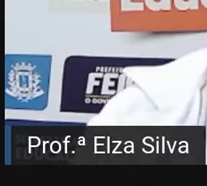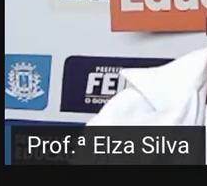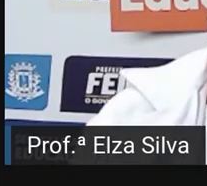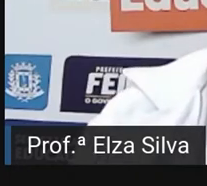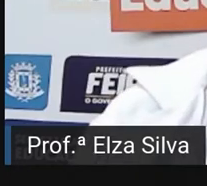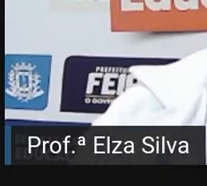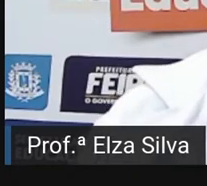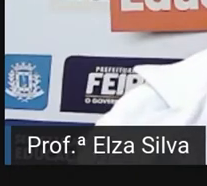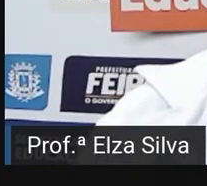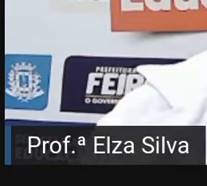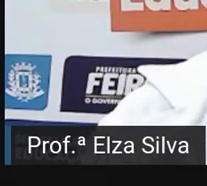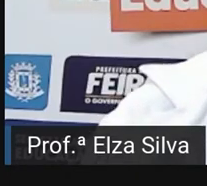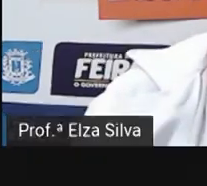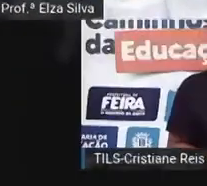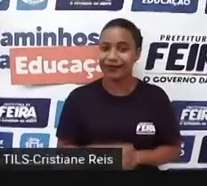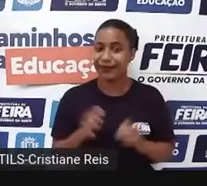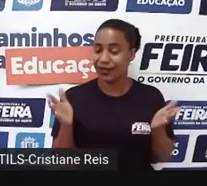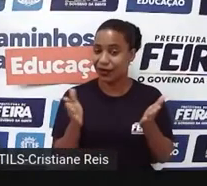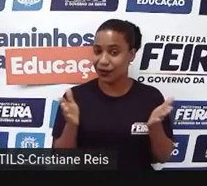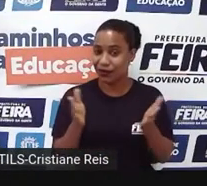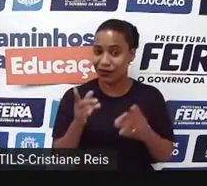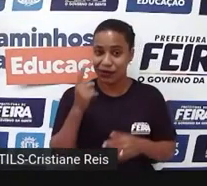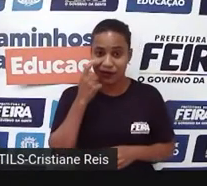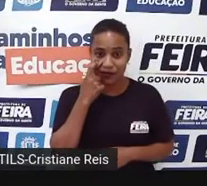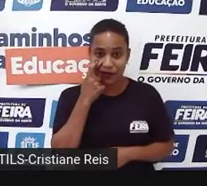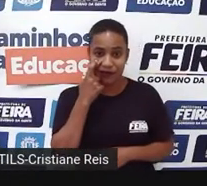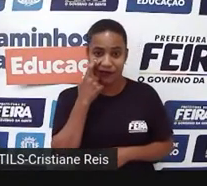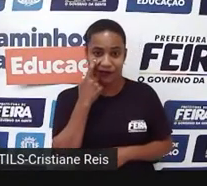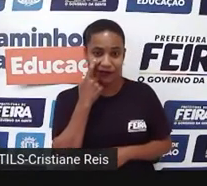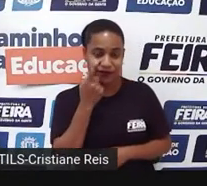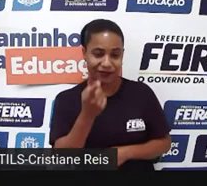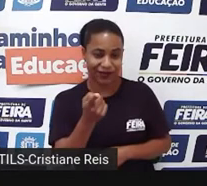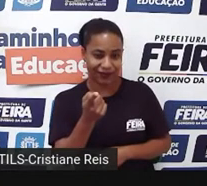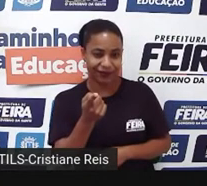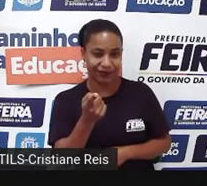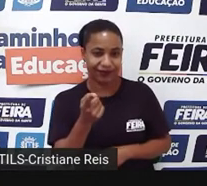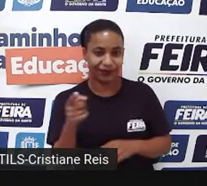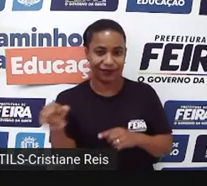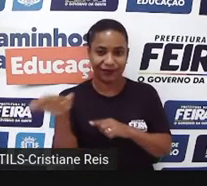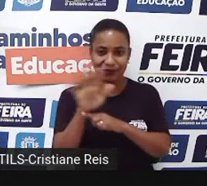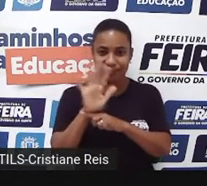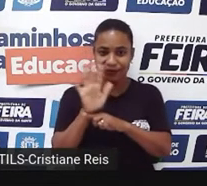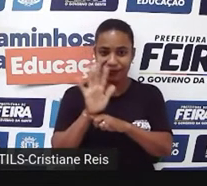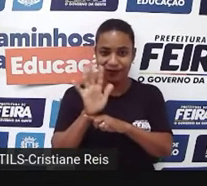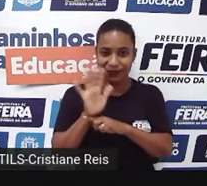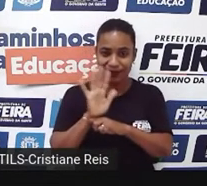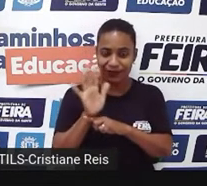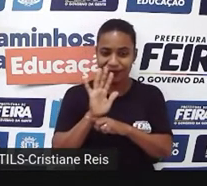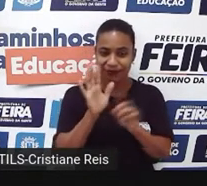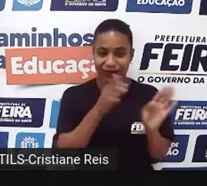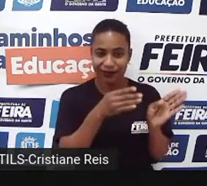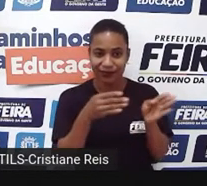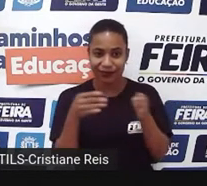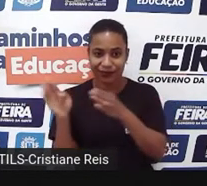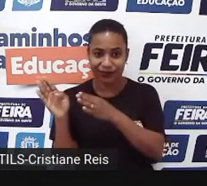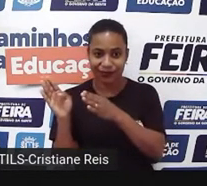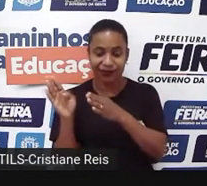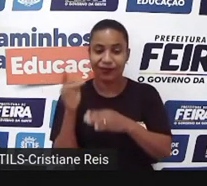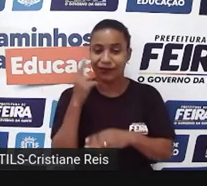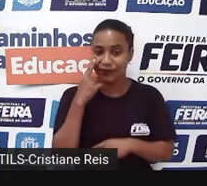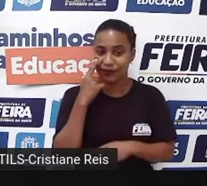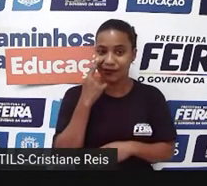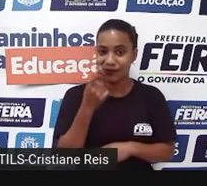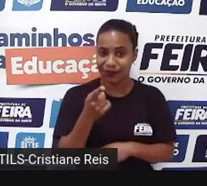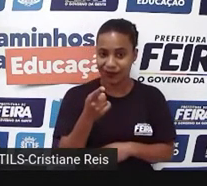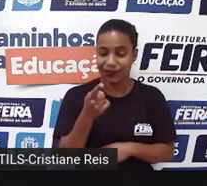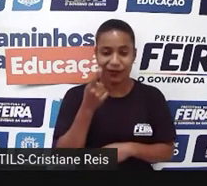E agora vamos nos divertir assistindo este trailer. Transformers 7, o filme